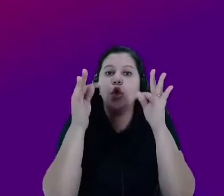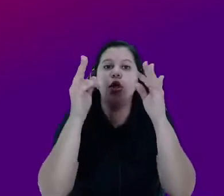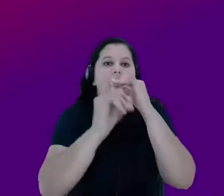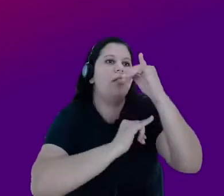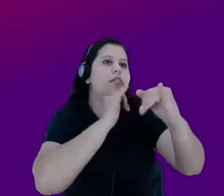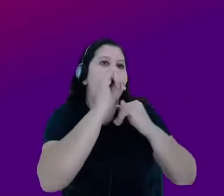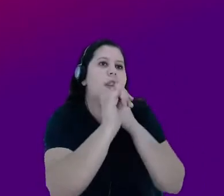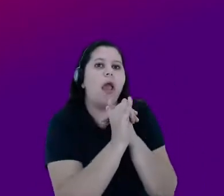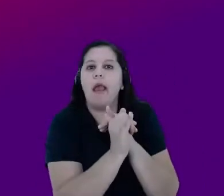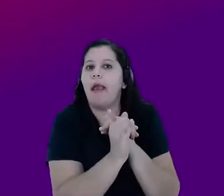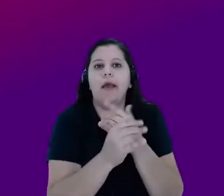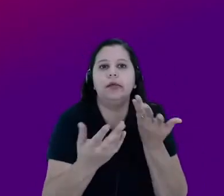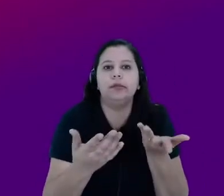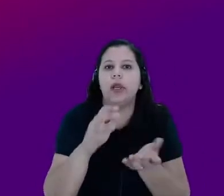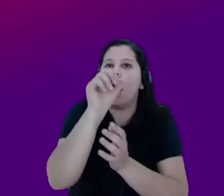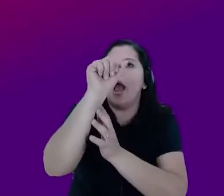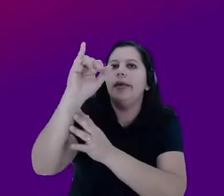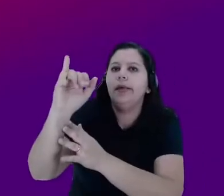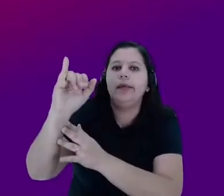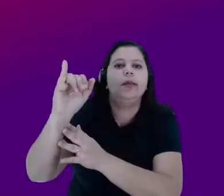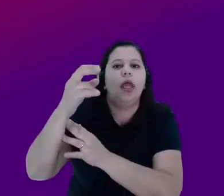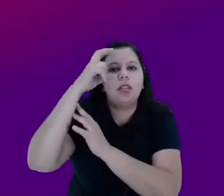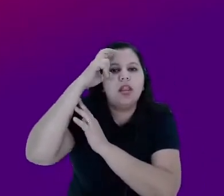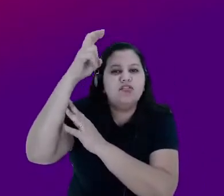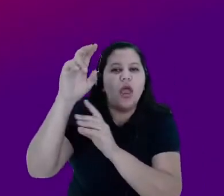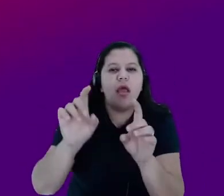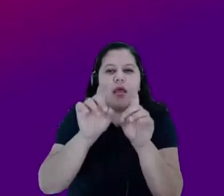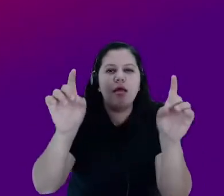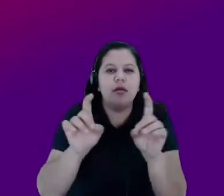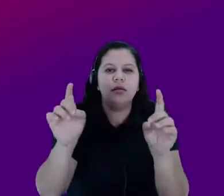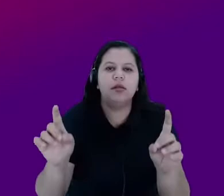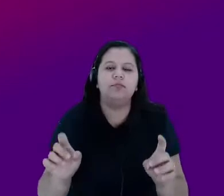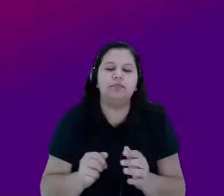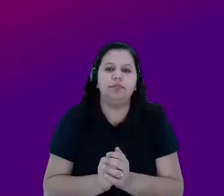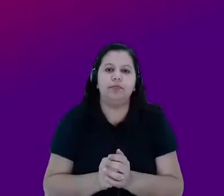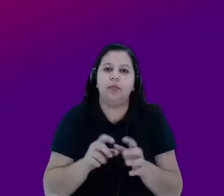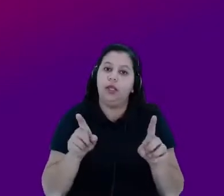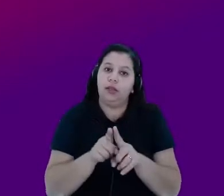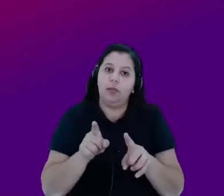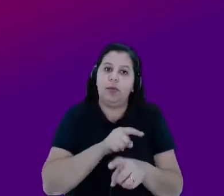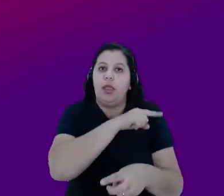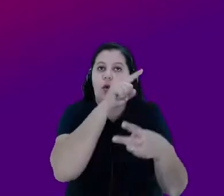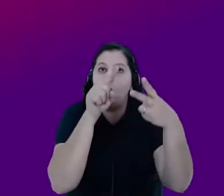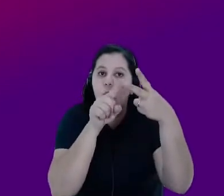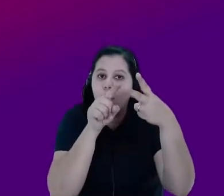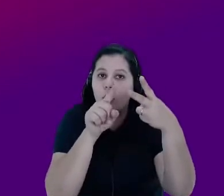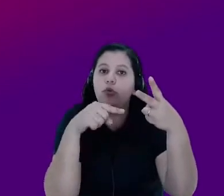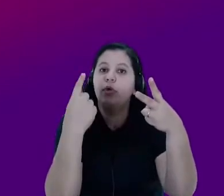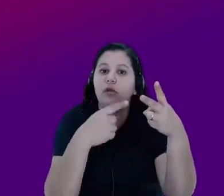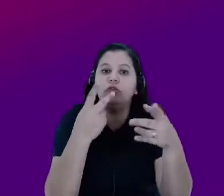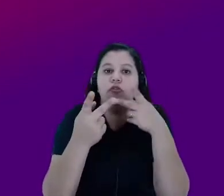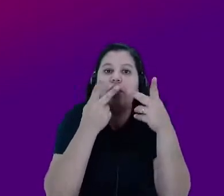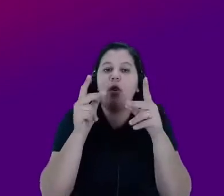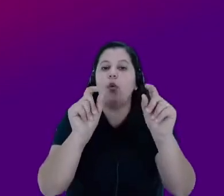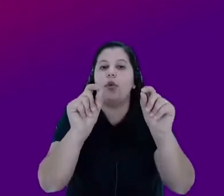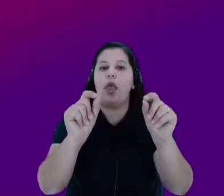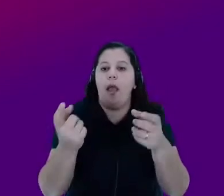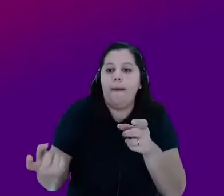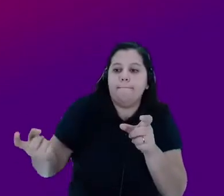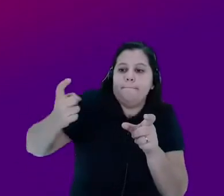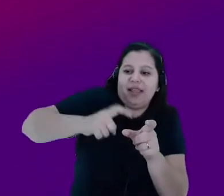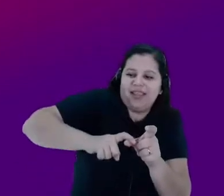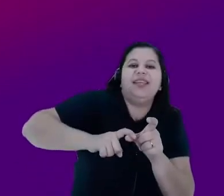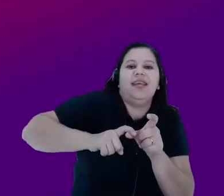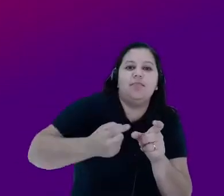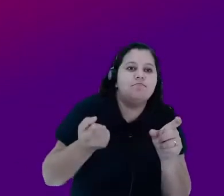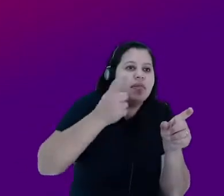coisas, inteligência artificial. Um outro ponto que a gente falou, que a gente pegou também, é parcerias. E esse é um caminho sem volta. Então,